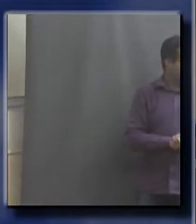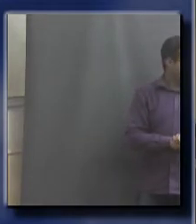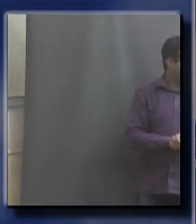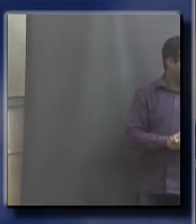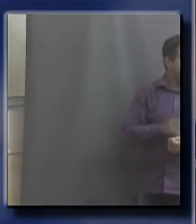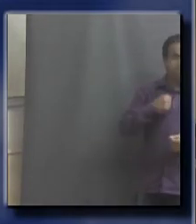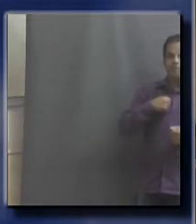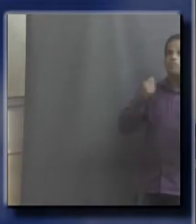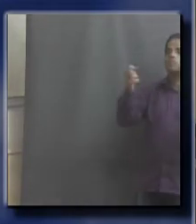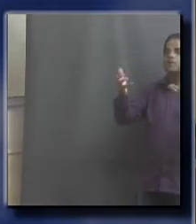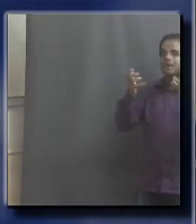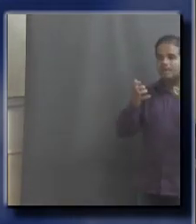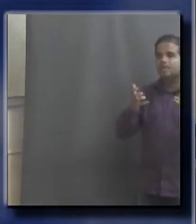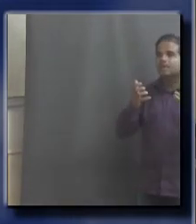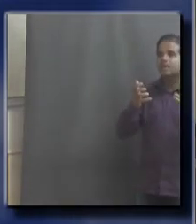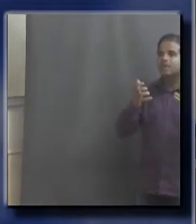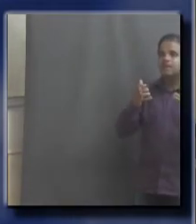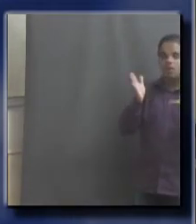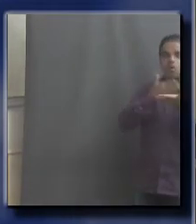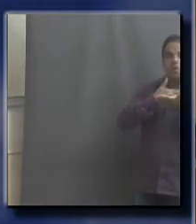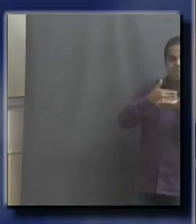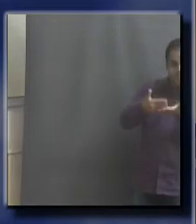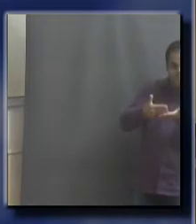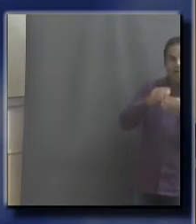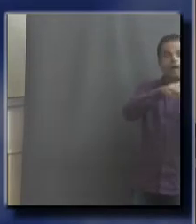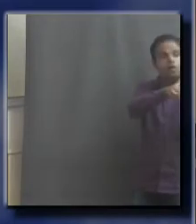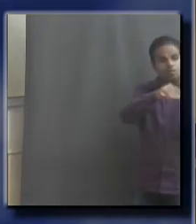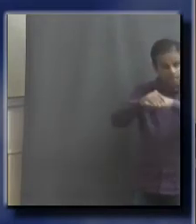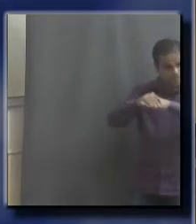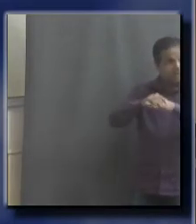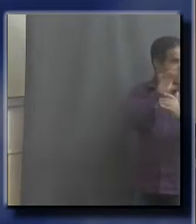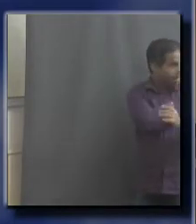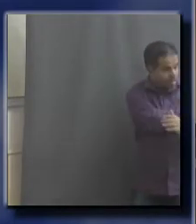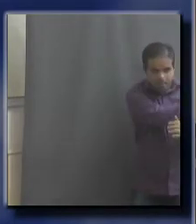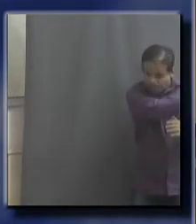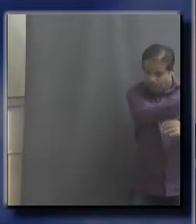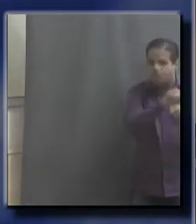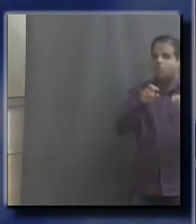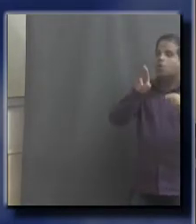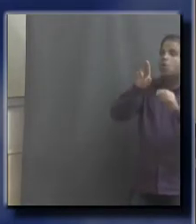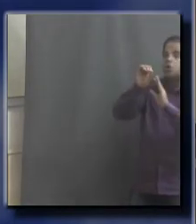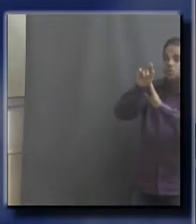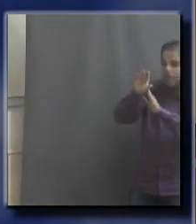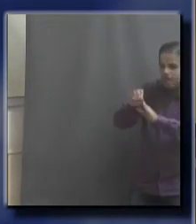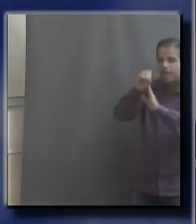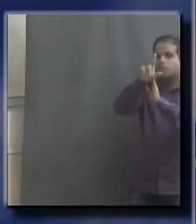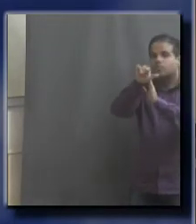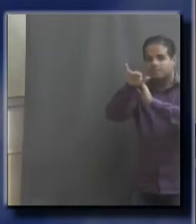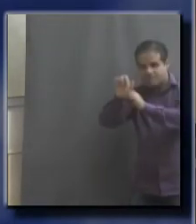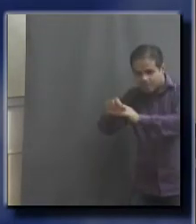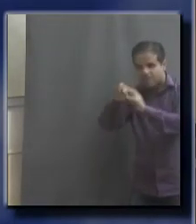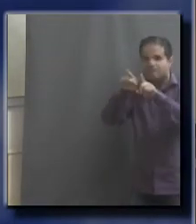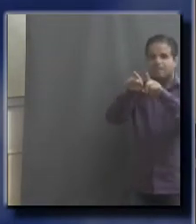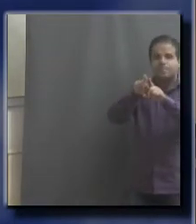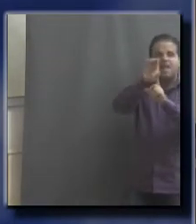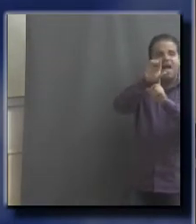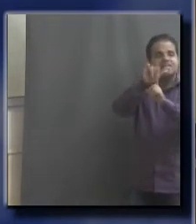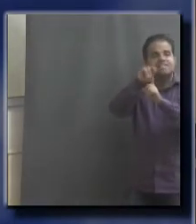Eu queria começar cumprimentando a mesa, o Rogério, a Luciana e a